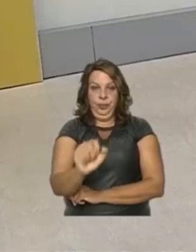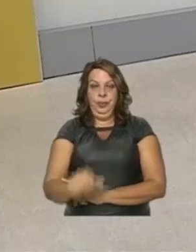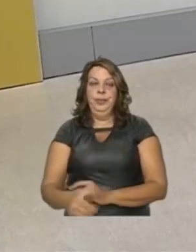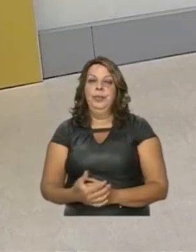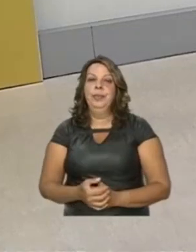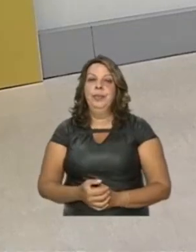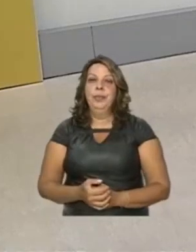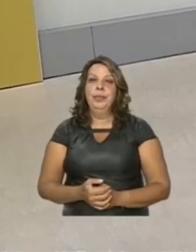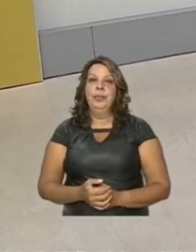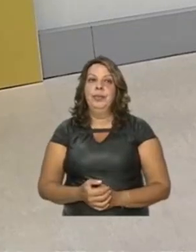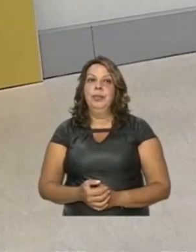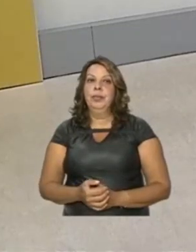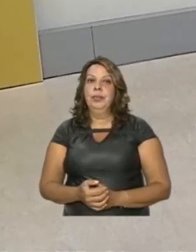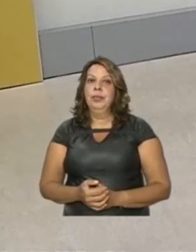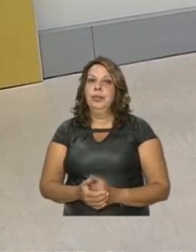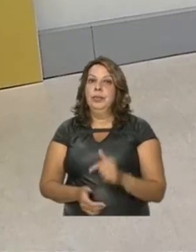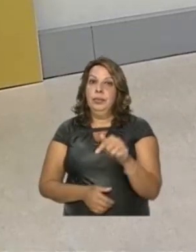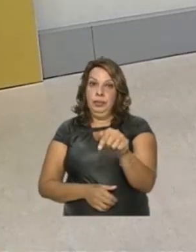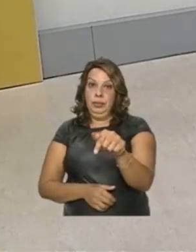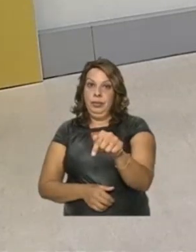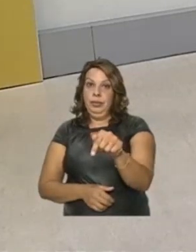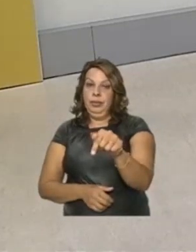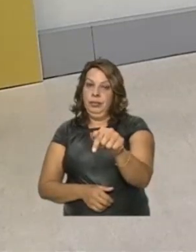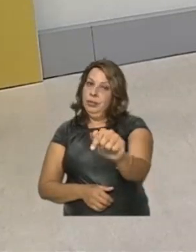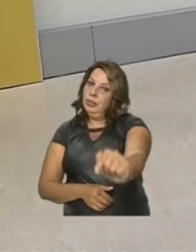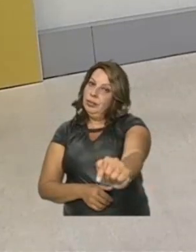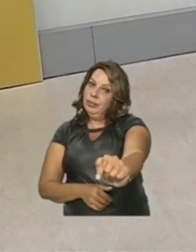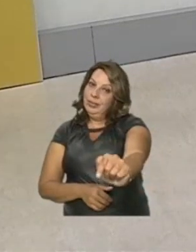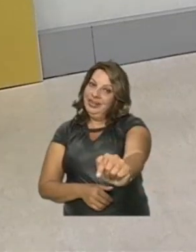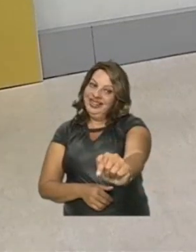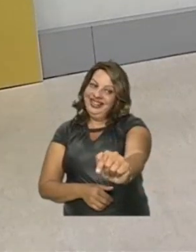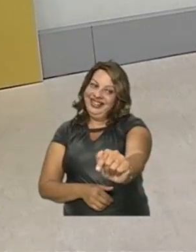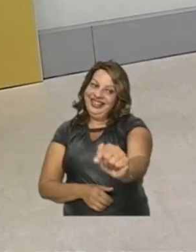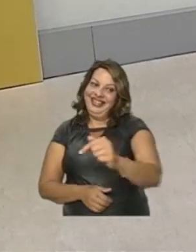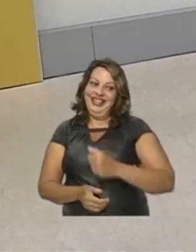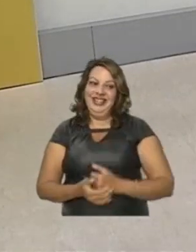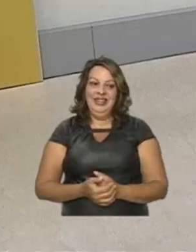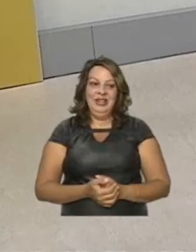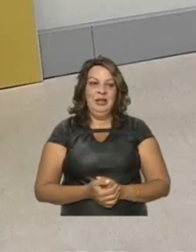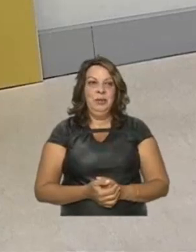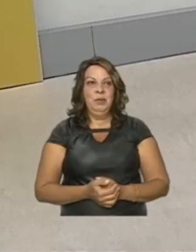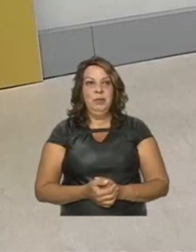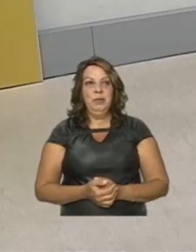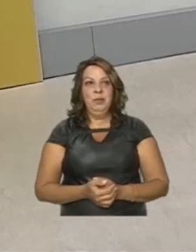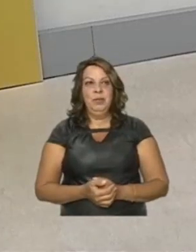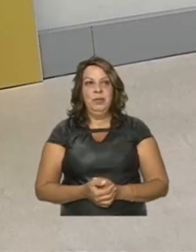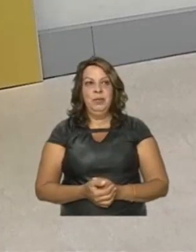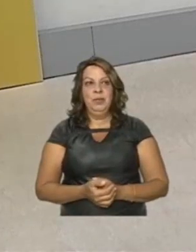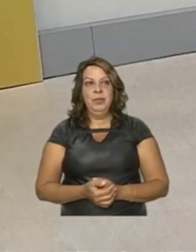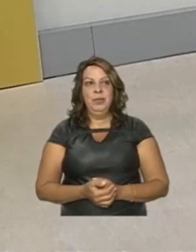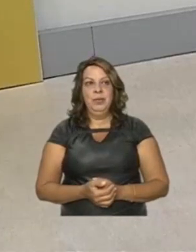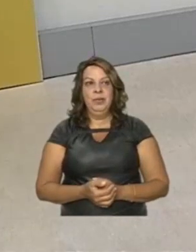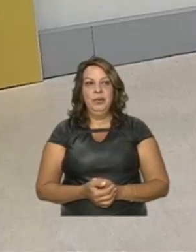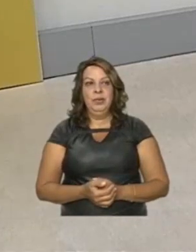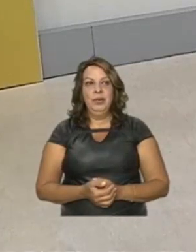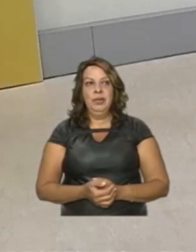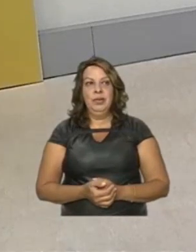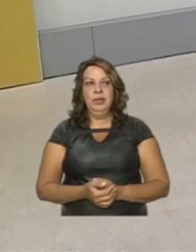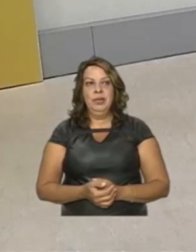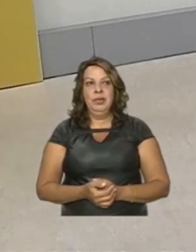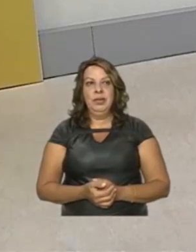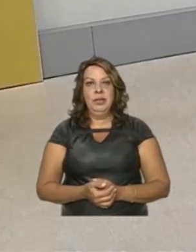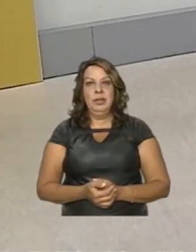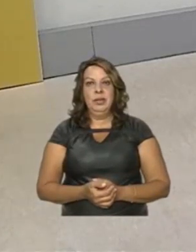Número 28, vamos com o 7, Beth, número 7. E aí, número 7, já